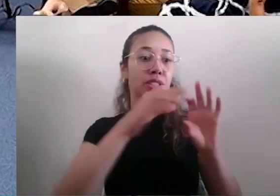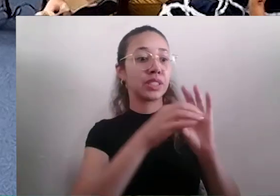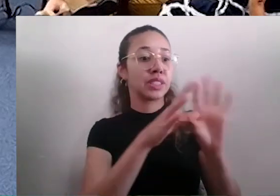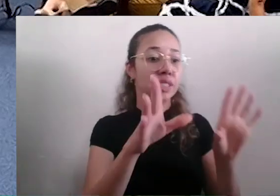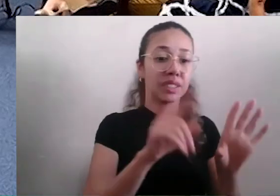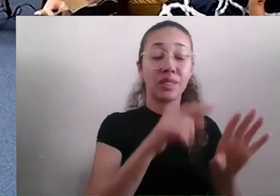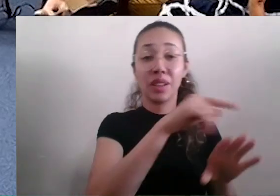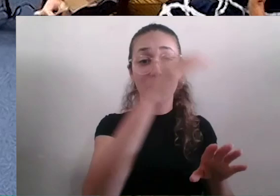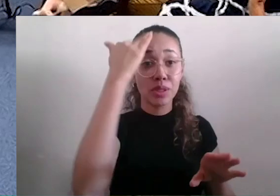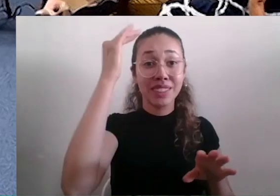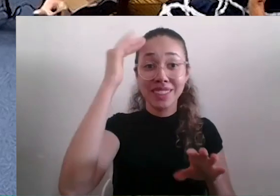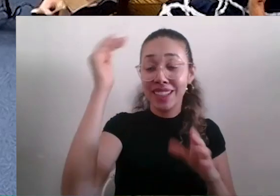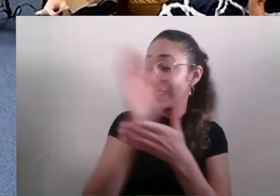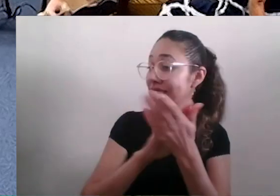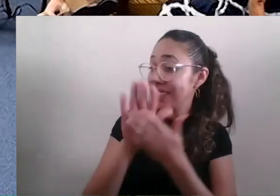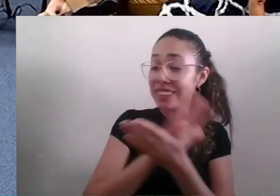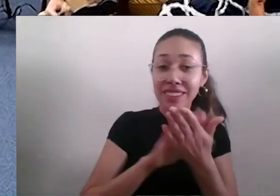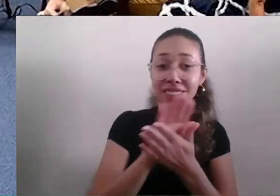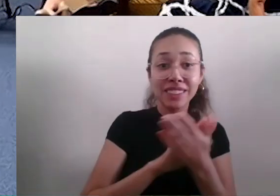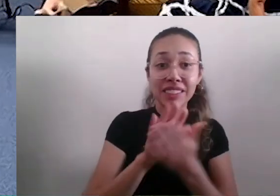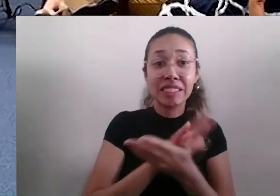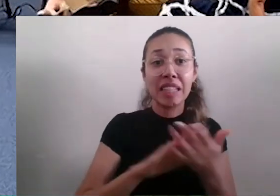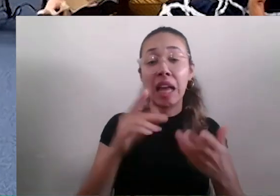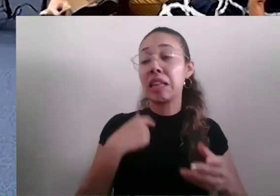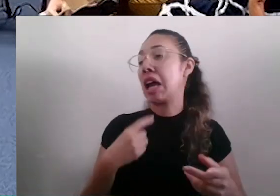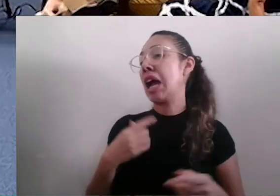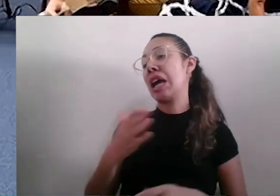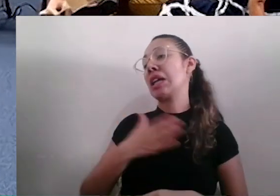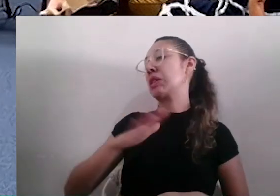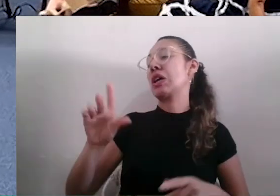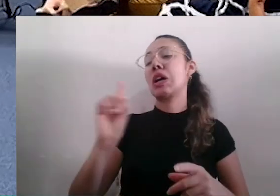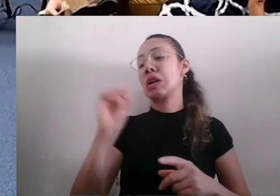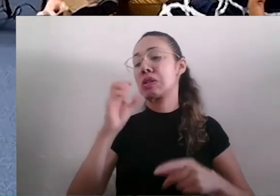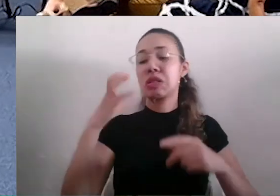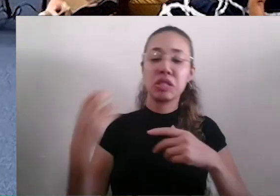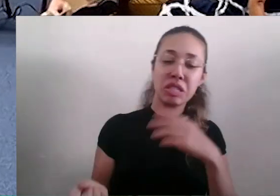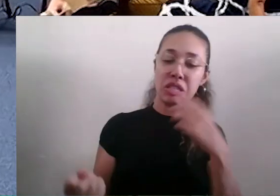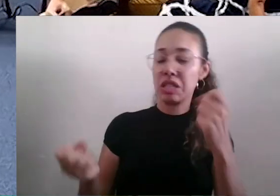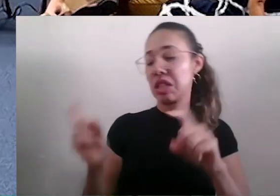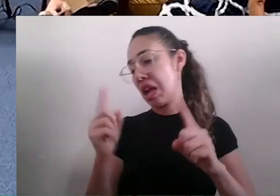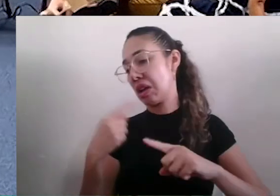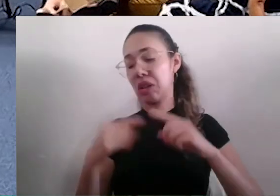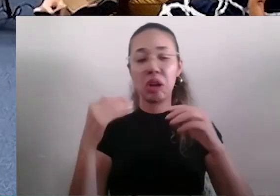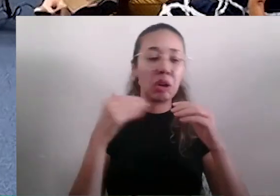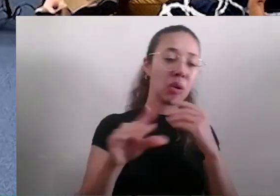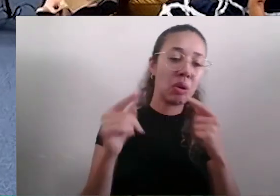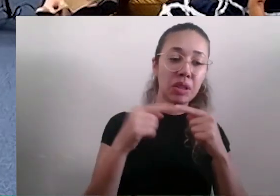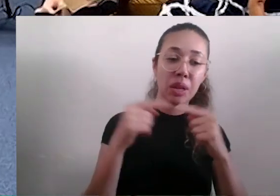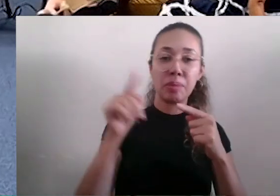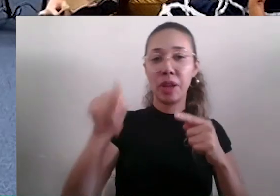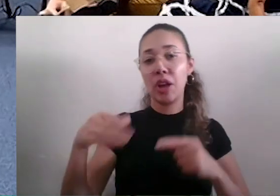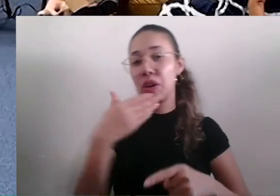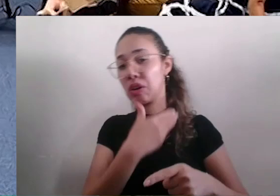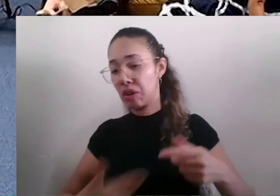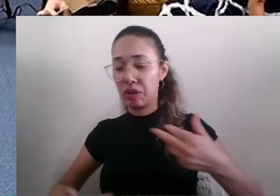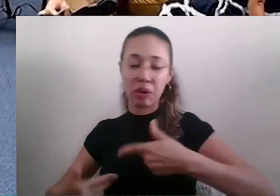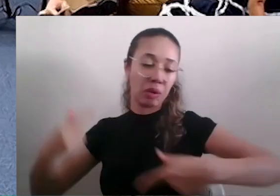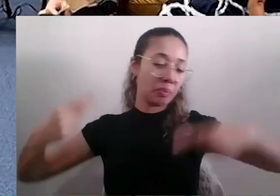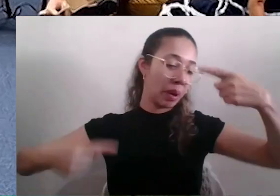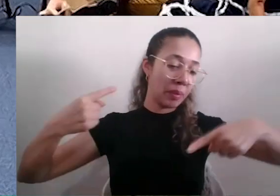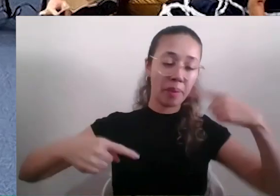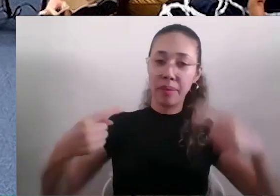entendendo do que se trata e já são contra ou a favor porque acham que se for contra estão indo numa linha se for a favor estão indo em outra